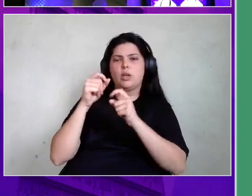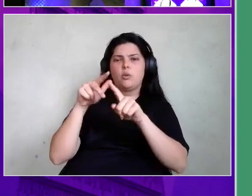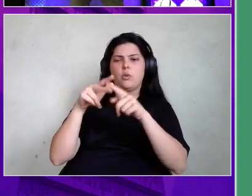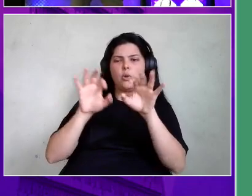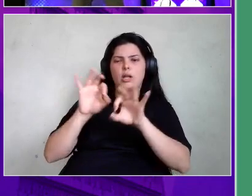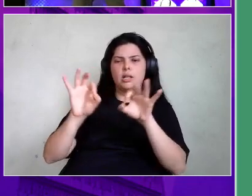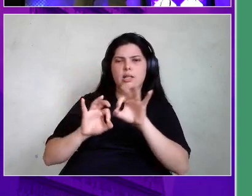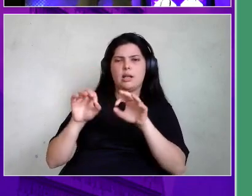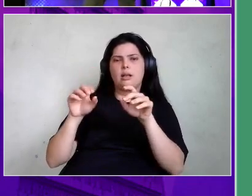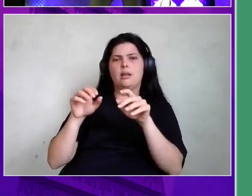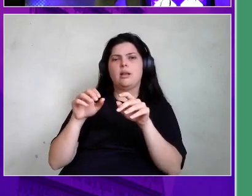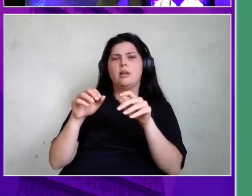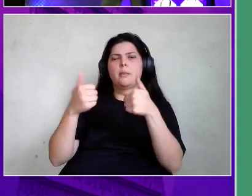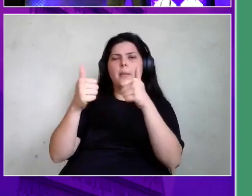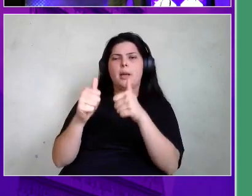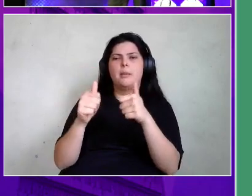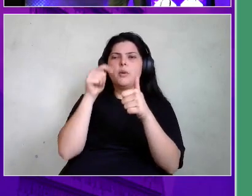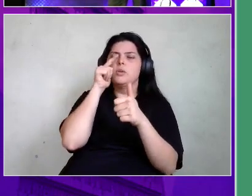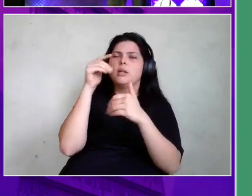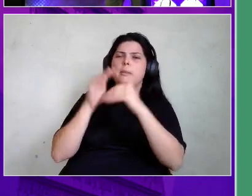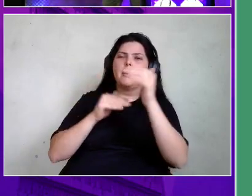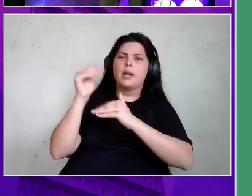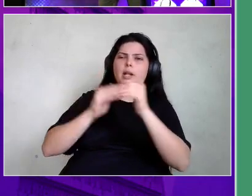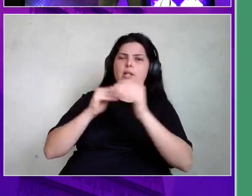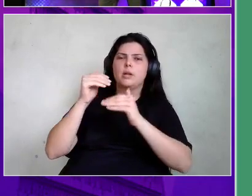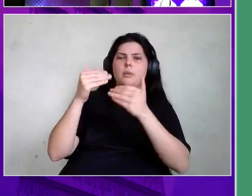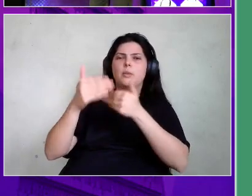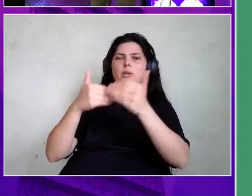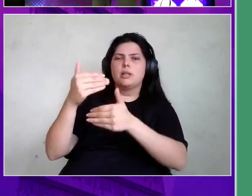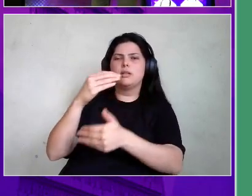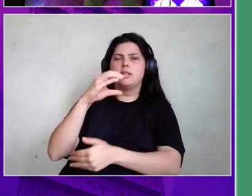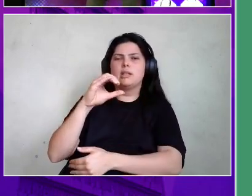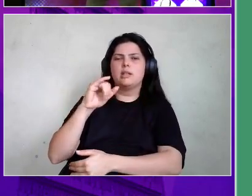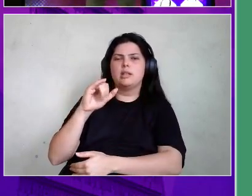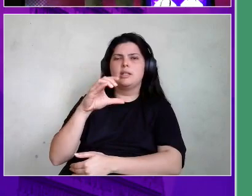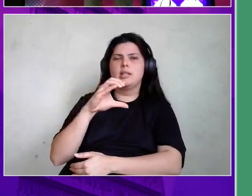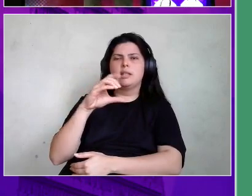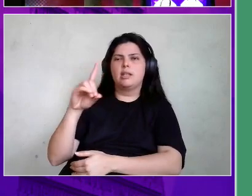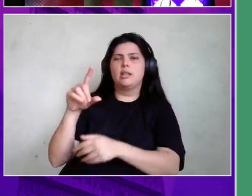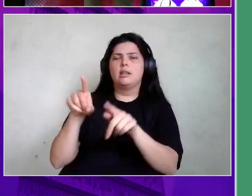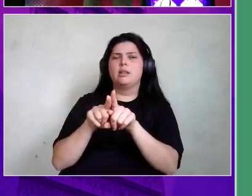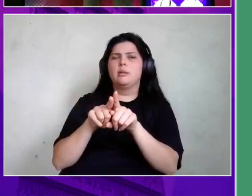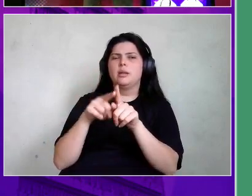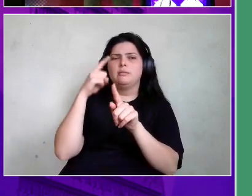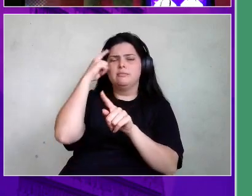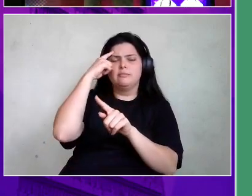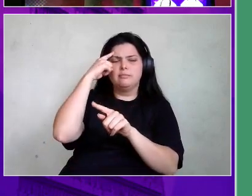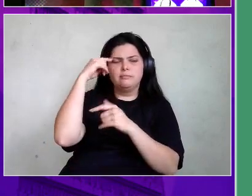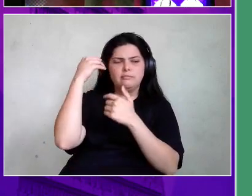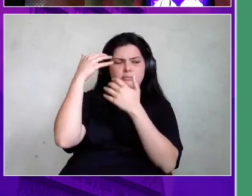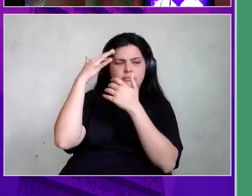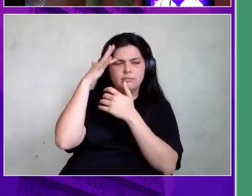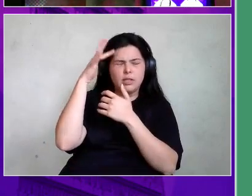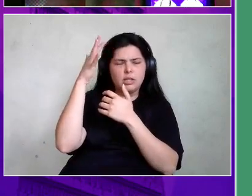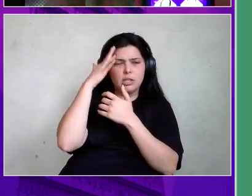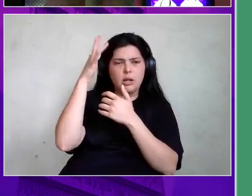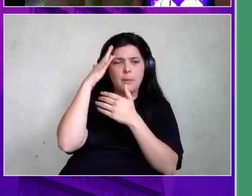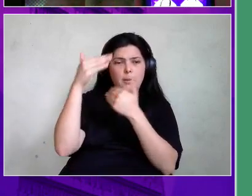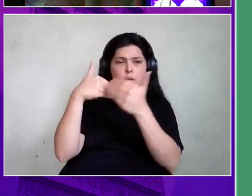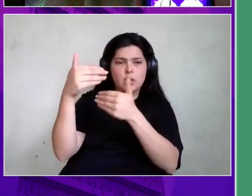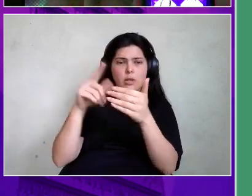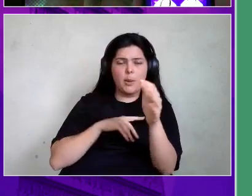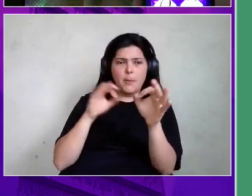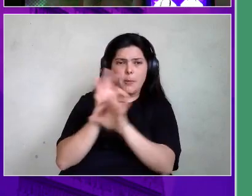poder executar o processo de CI/CD. Mas é importante, então, tu pensar que, pô, todo esse processo de CI/CD que eu tenho scriptado dentro